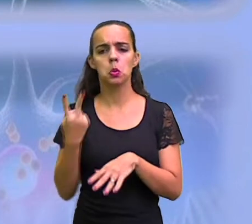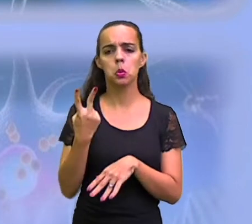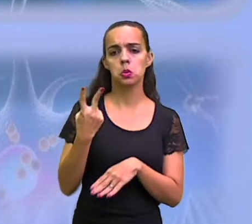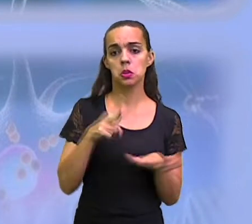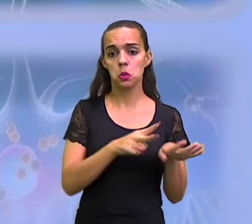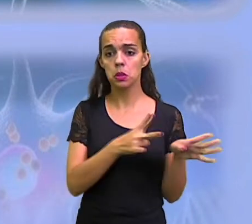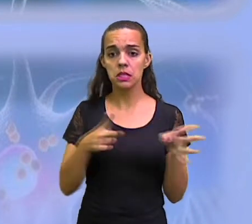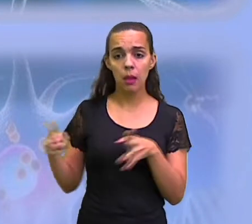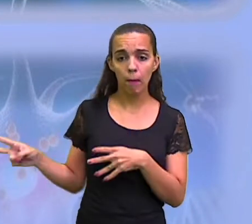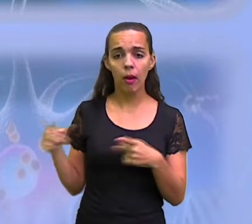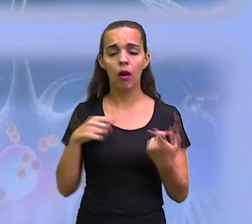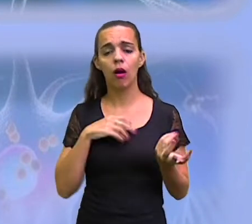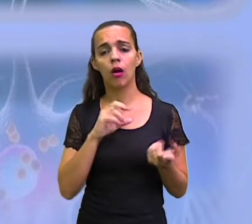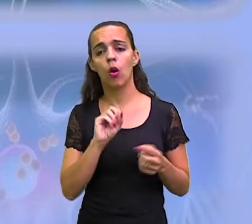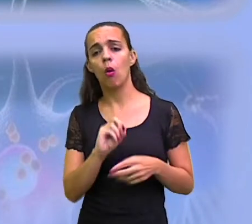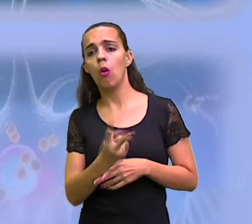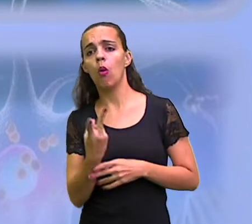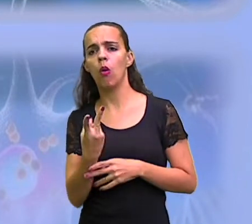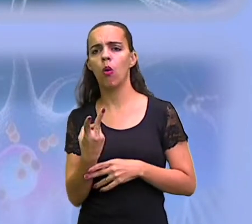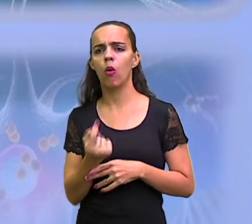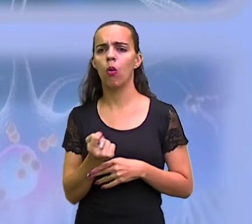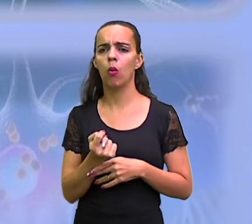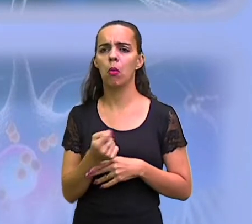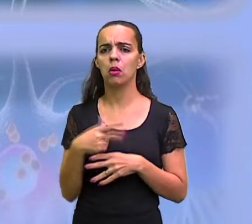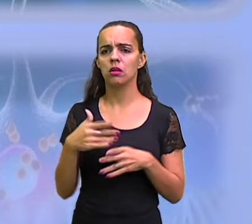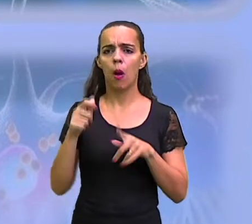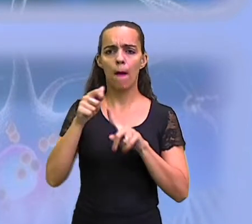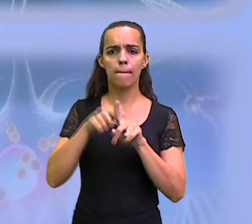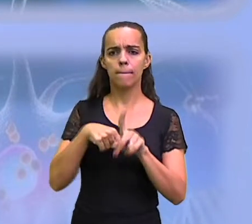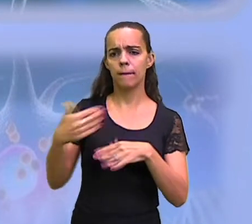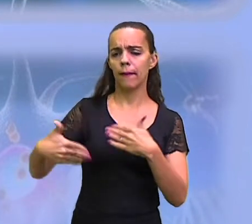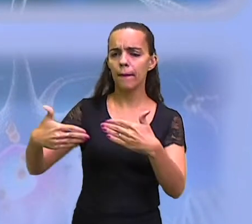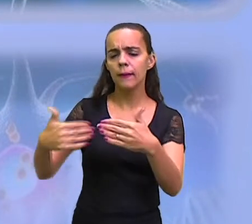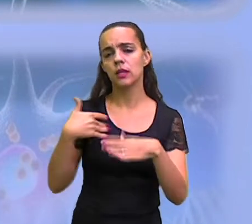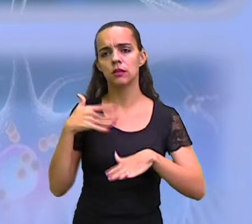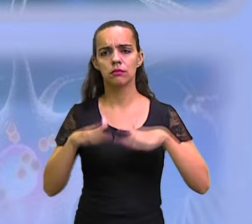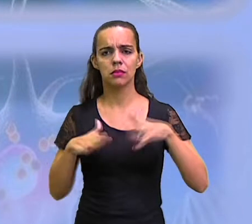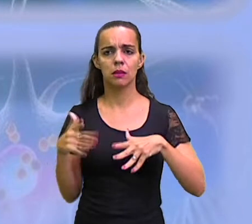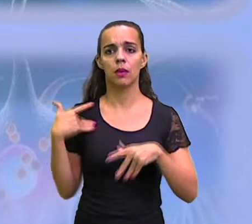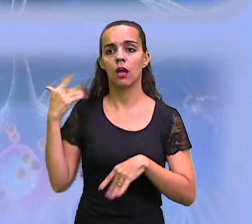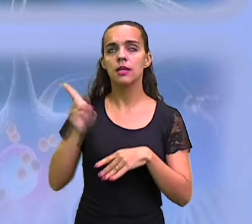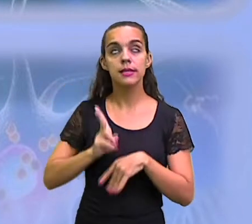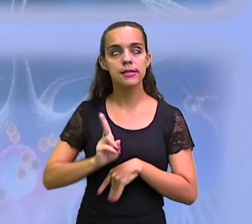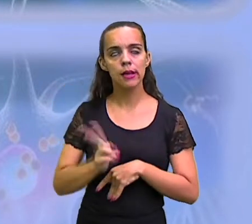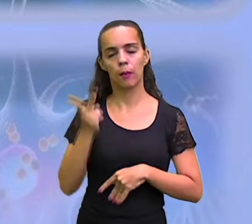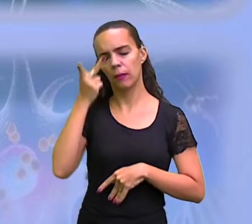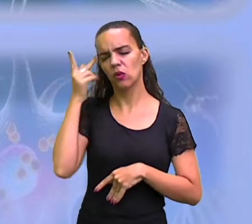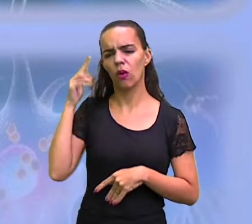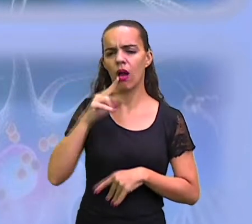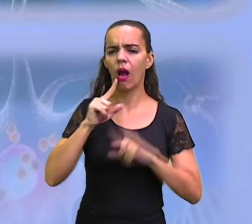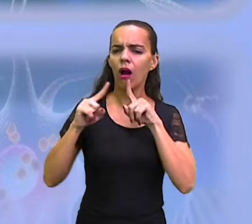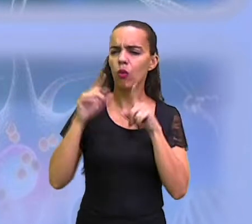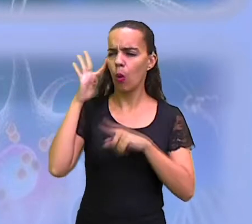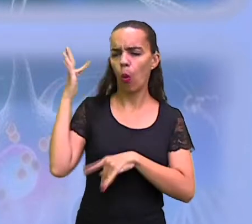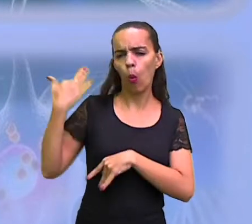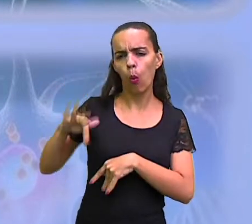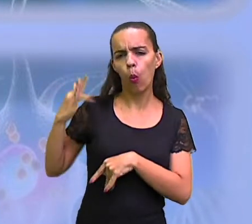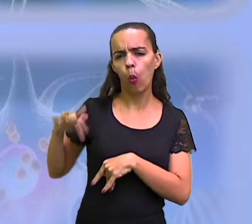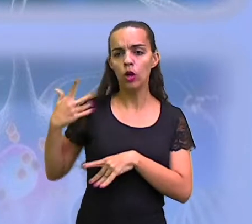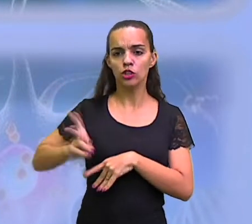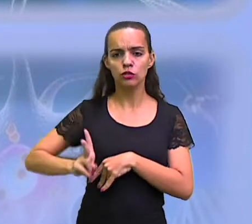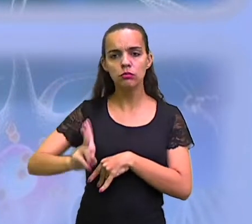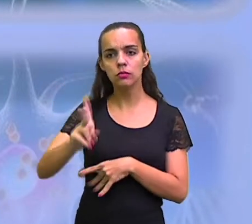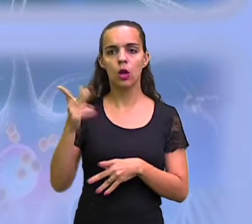até 3 meses. Nossa, já pensou 3 meses com uma dorzinha de cabeça ali te perturbando? Difícil, não é